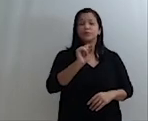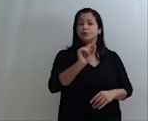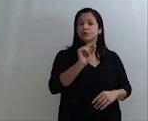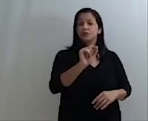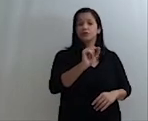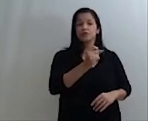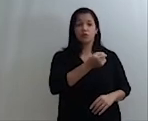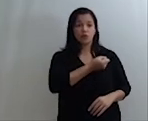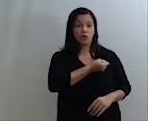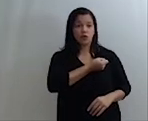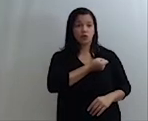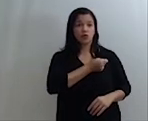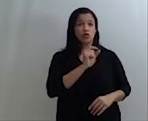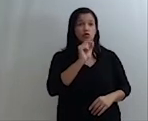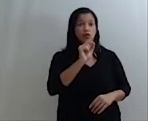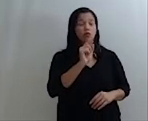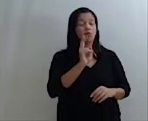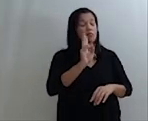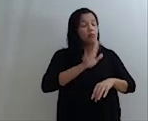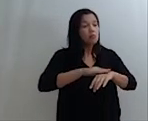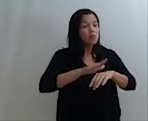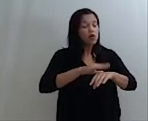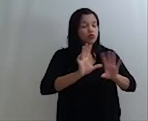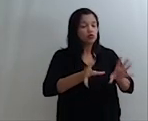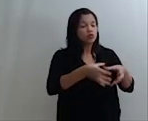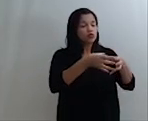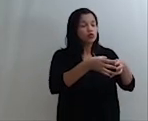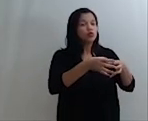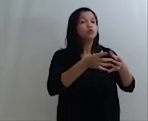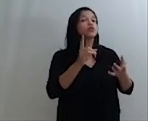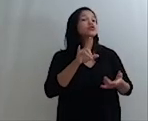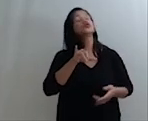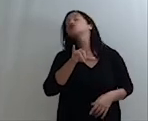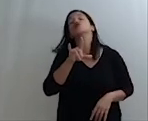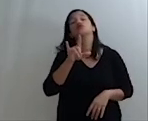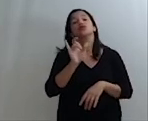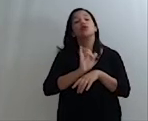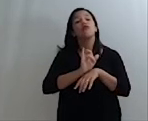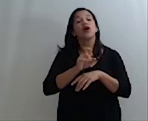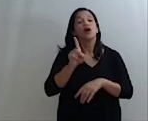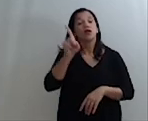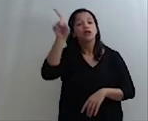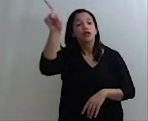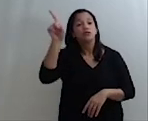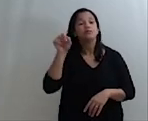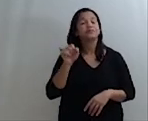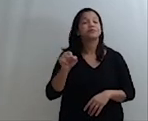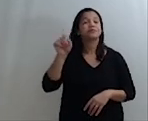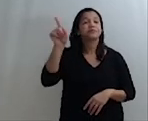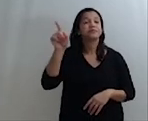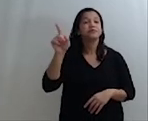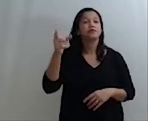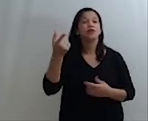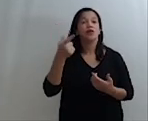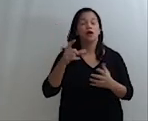próprio Innocence Project de Nova York que é o Projeto Pioneiro né voltado ao estudo